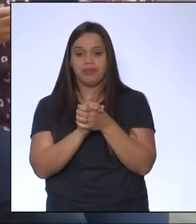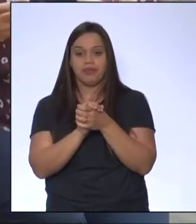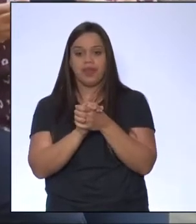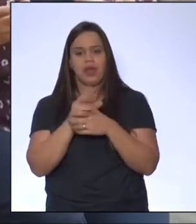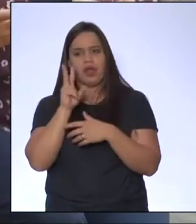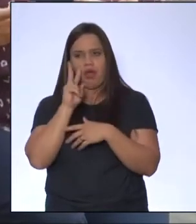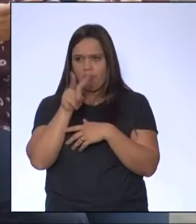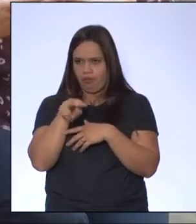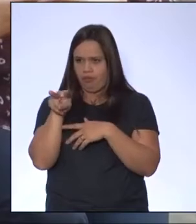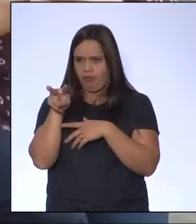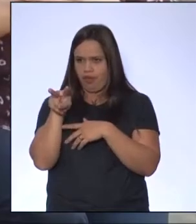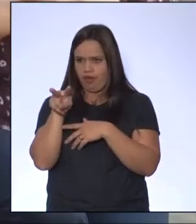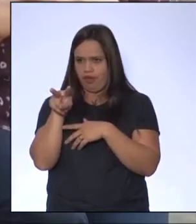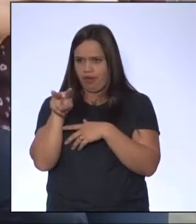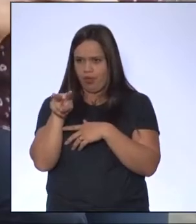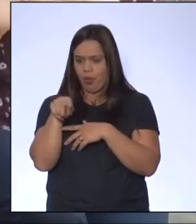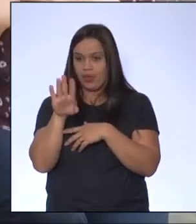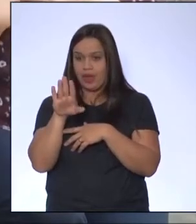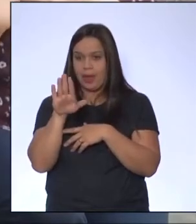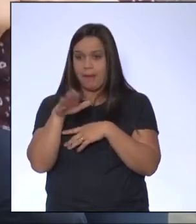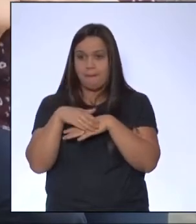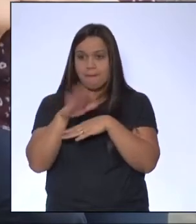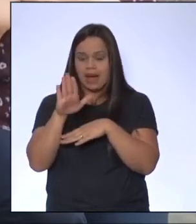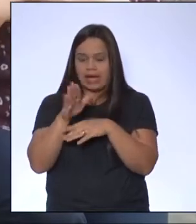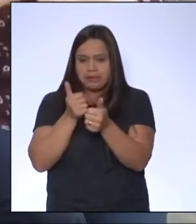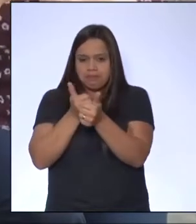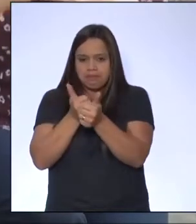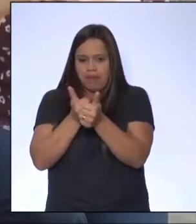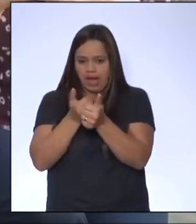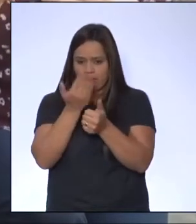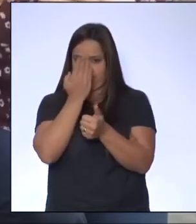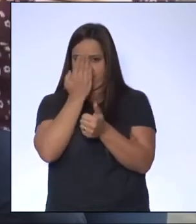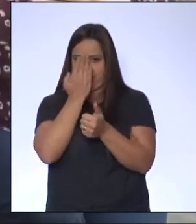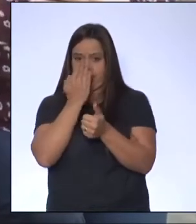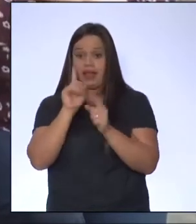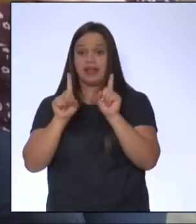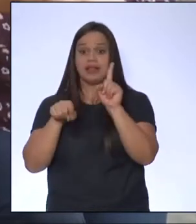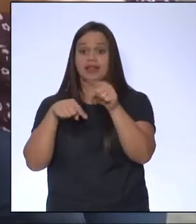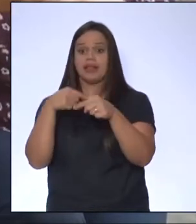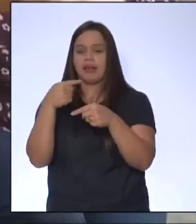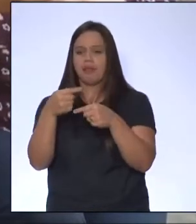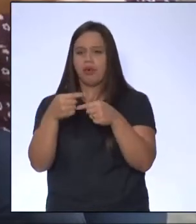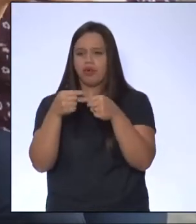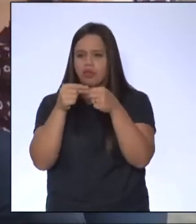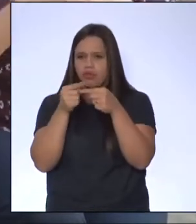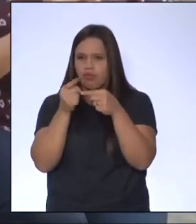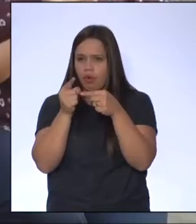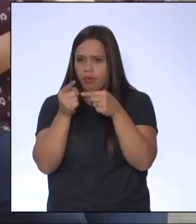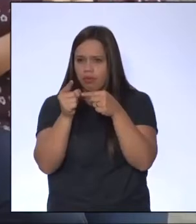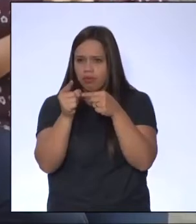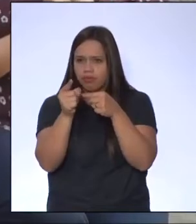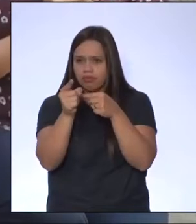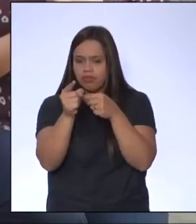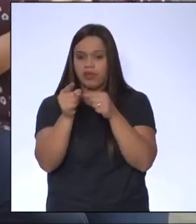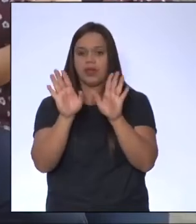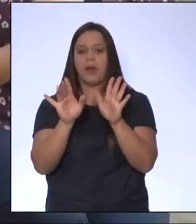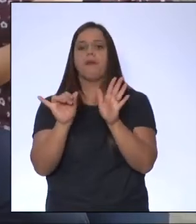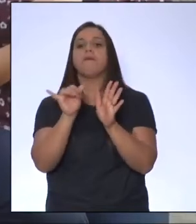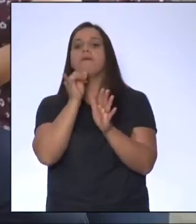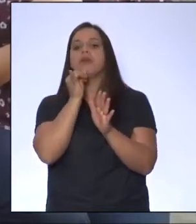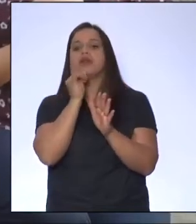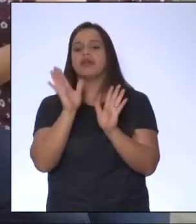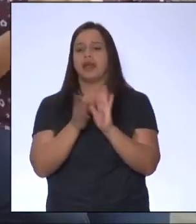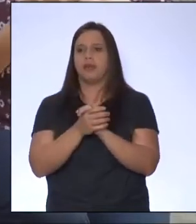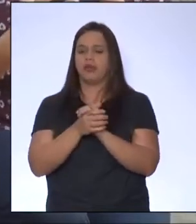considero primeiro aquilo que está mais próximo do meu olhar. E depois eu vou distanciando. Então, por exemplo,